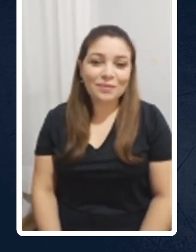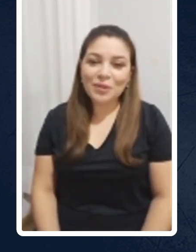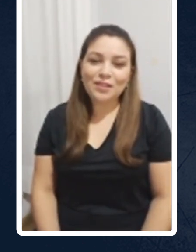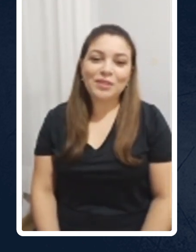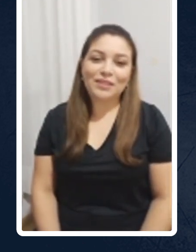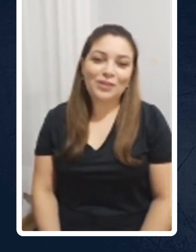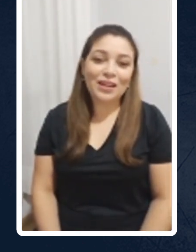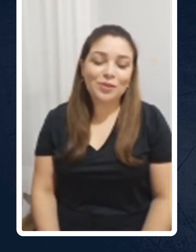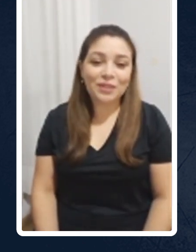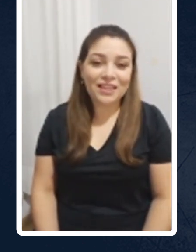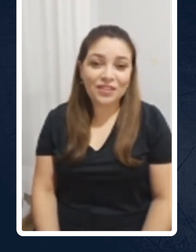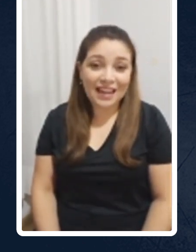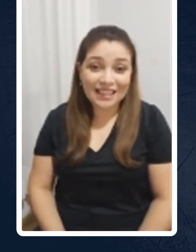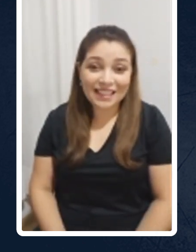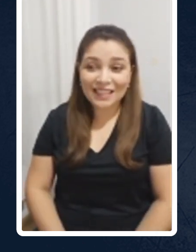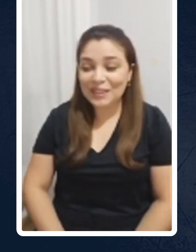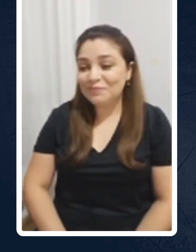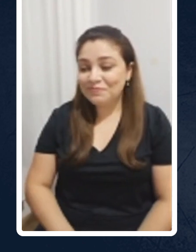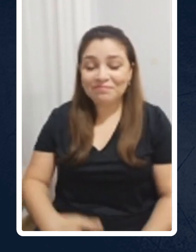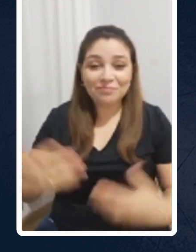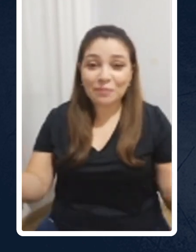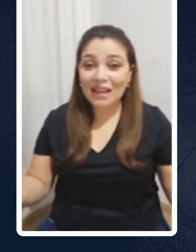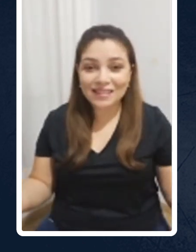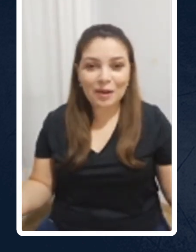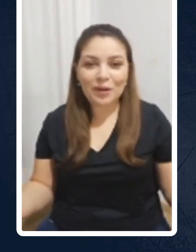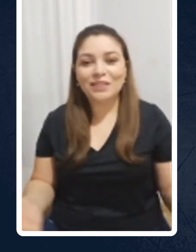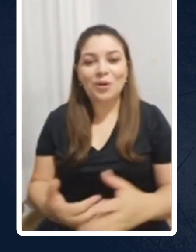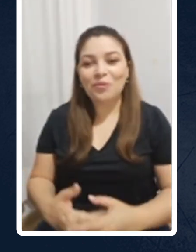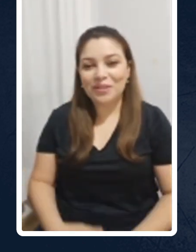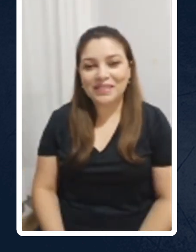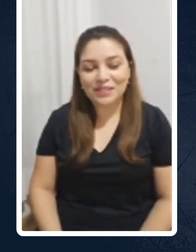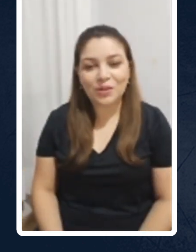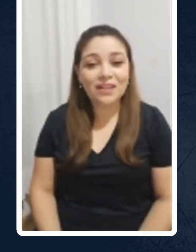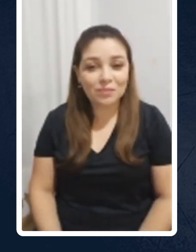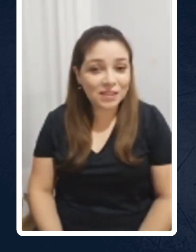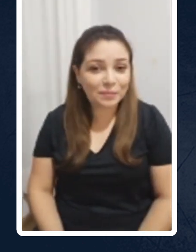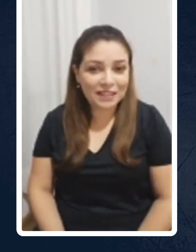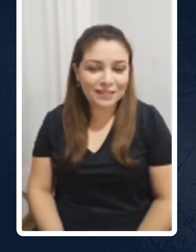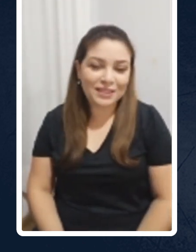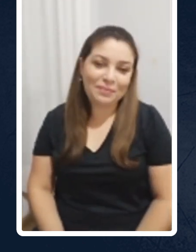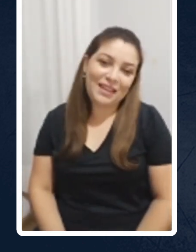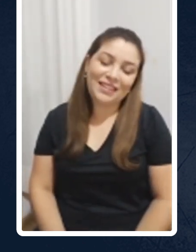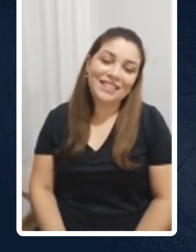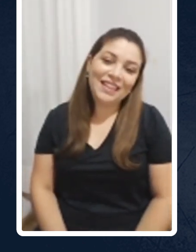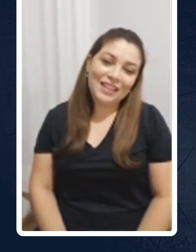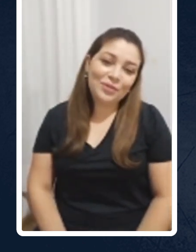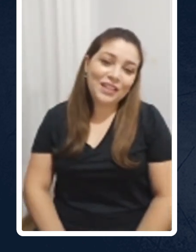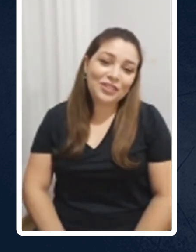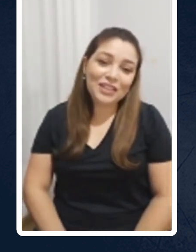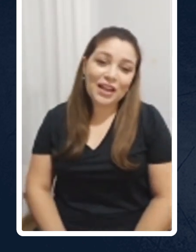Acredito que tenha muitas, muitas histórias. Eu poderia ficar aqui por mais tempo ainda só ouvindo essas histórias e me inspirando